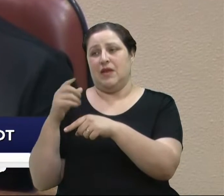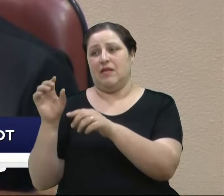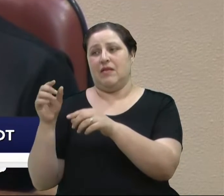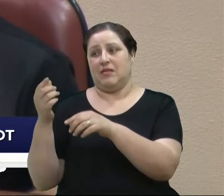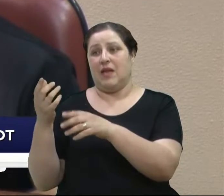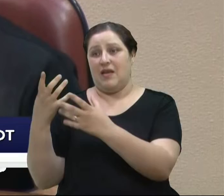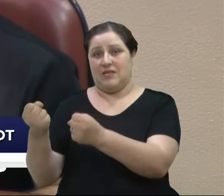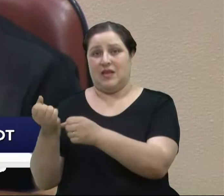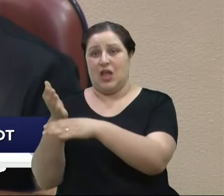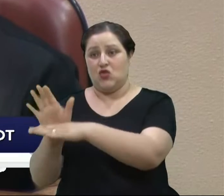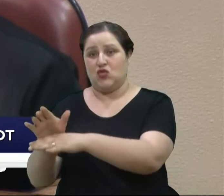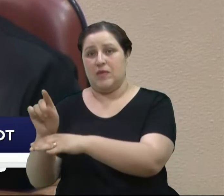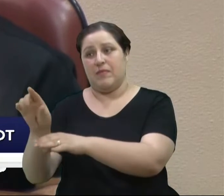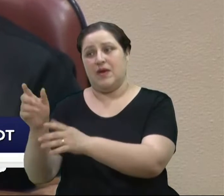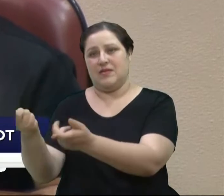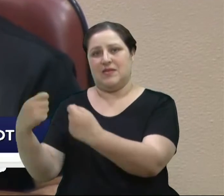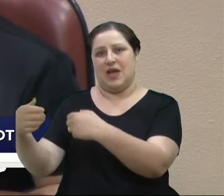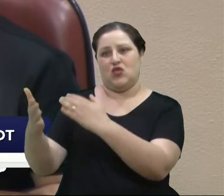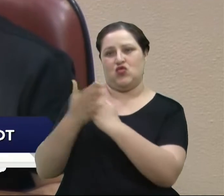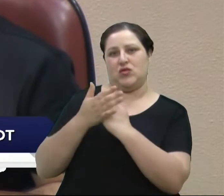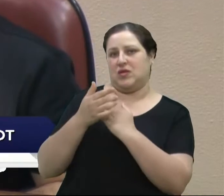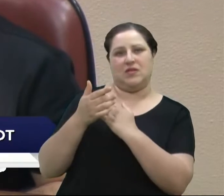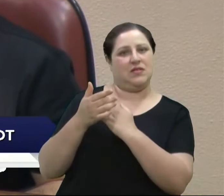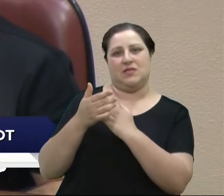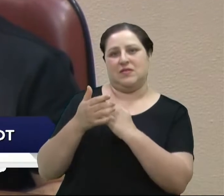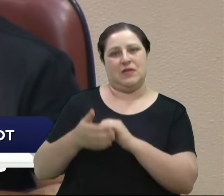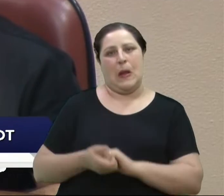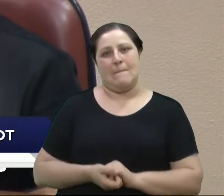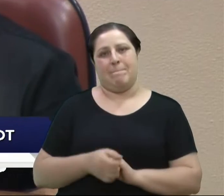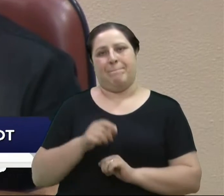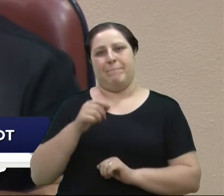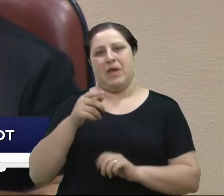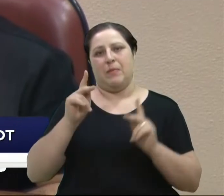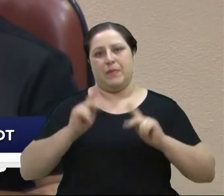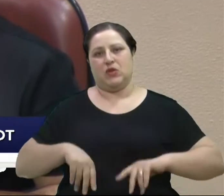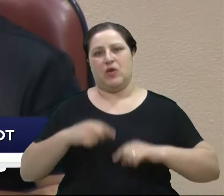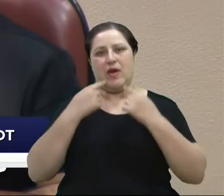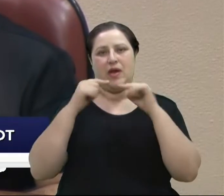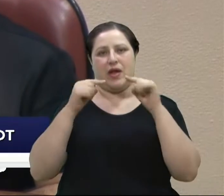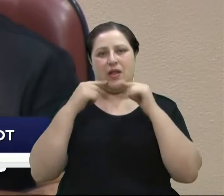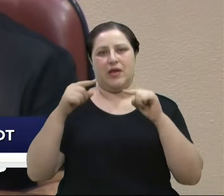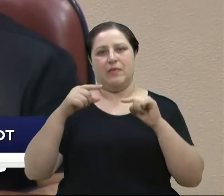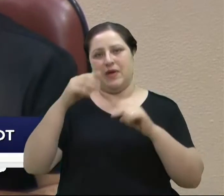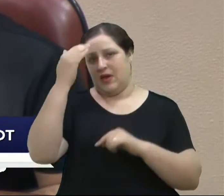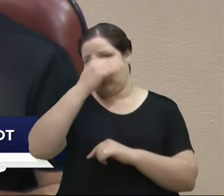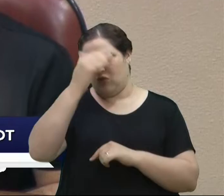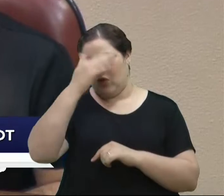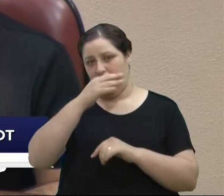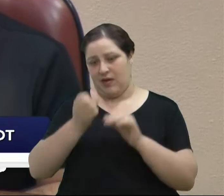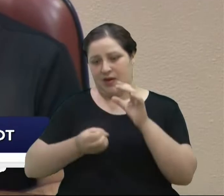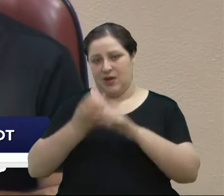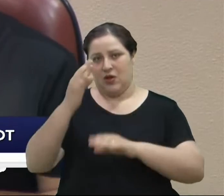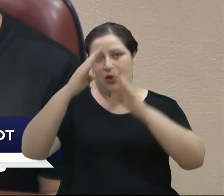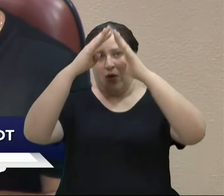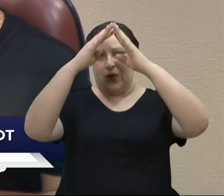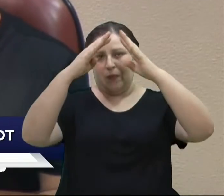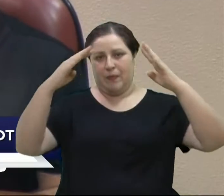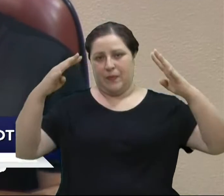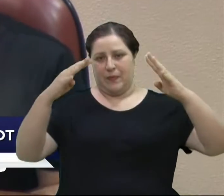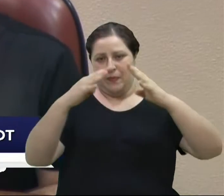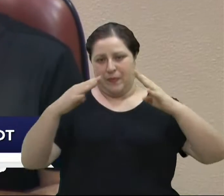isso. E daí quando o senhor fala em extrapolar o teto, Caxias do Sul já extrapolou 12% do teto que poderia investir em